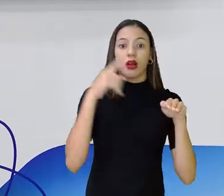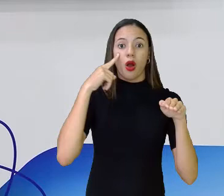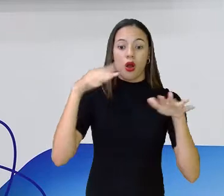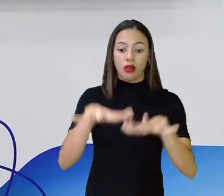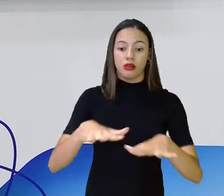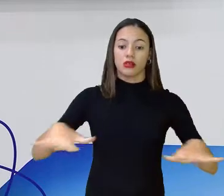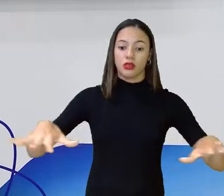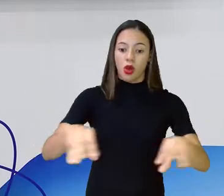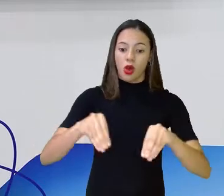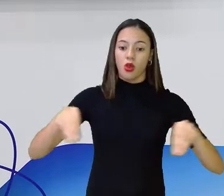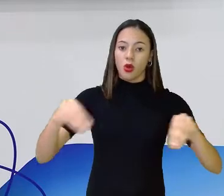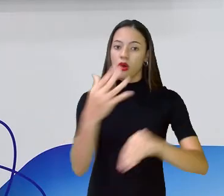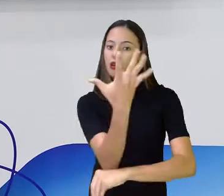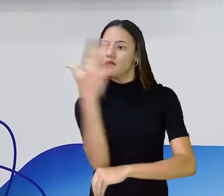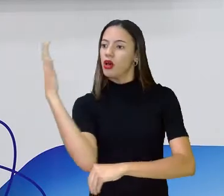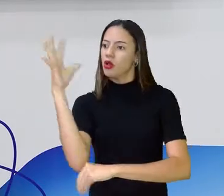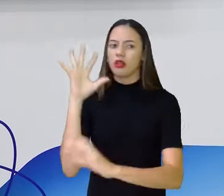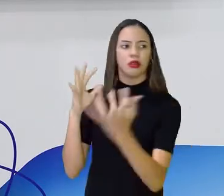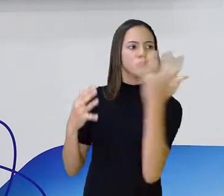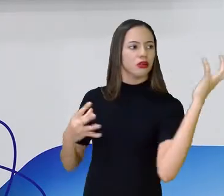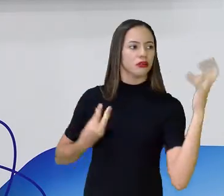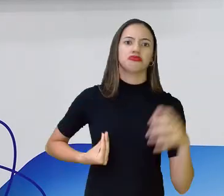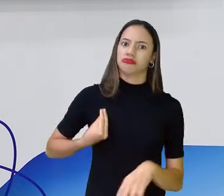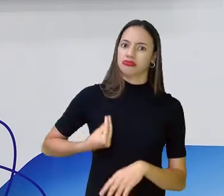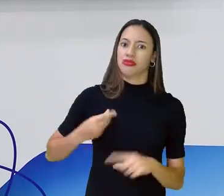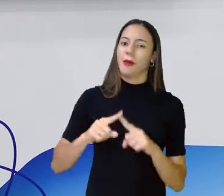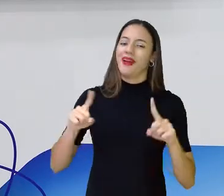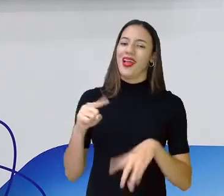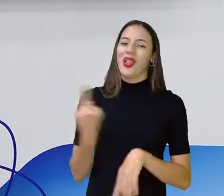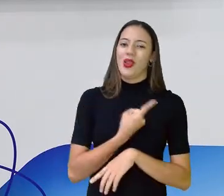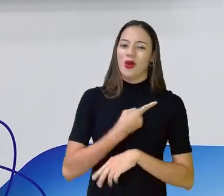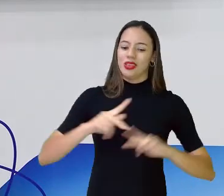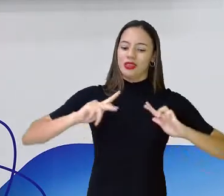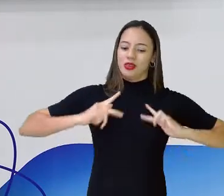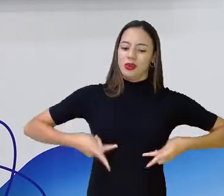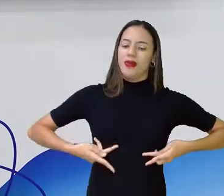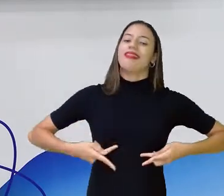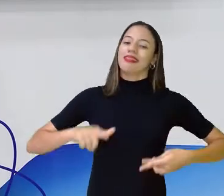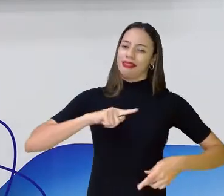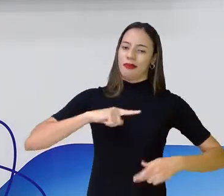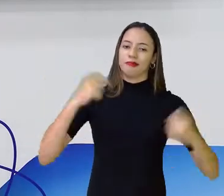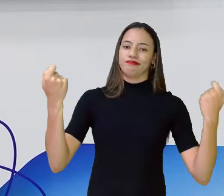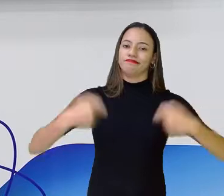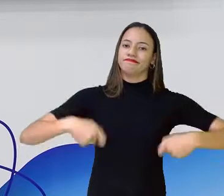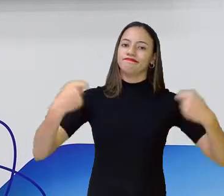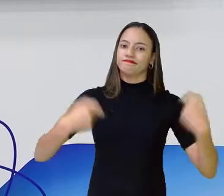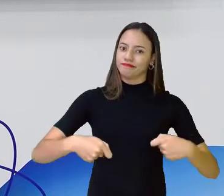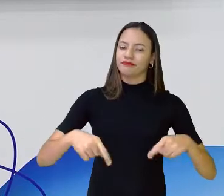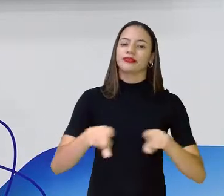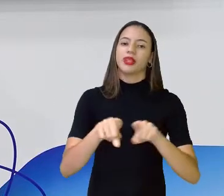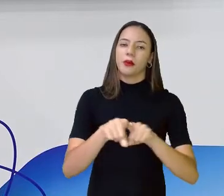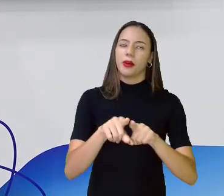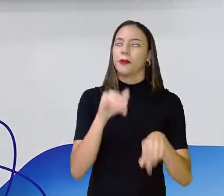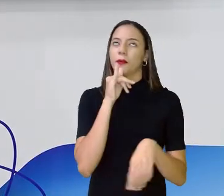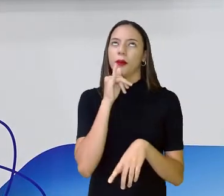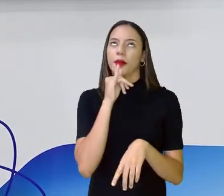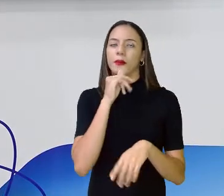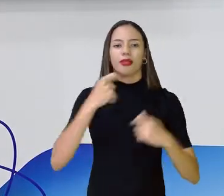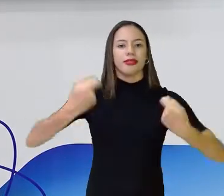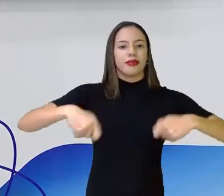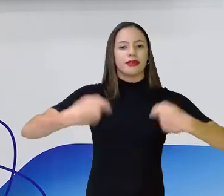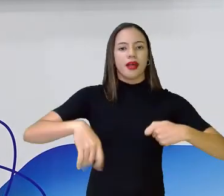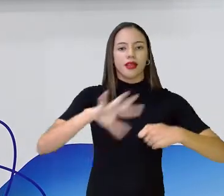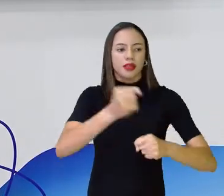existir, mas nós também temos as nossas necessidades. O ser humano também tem a necessidade, por exemplo, de